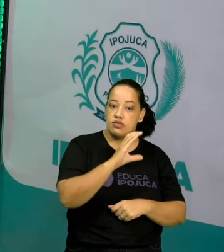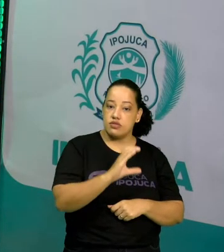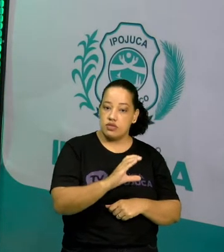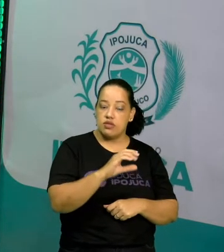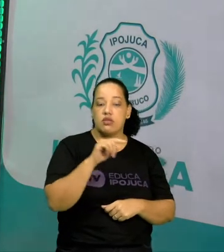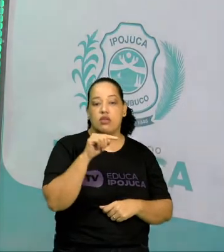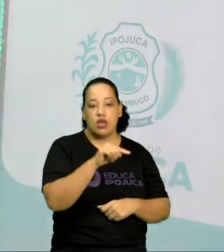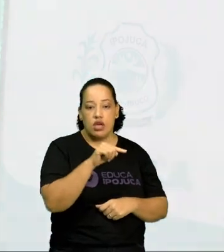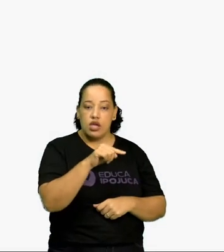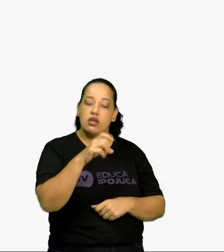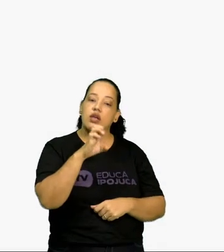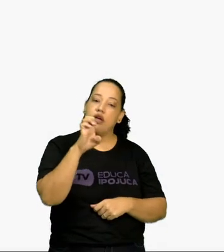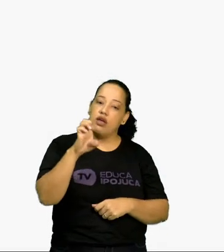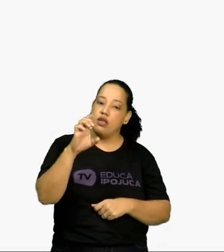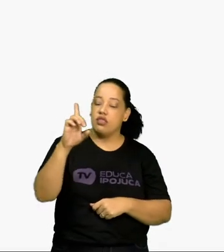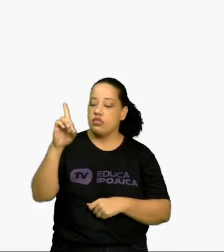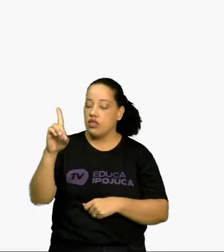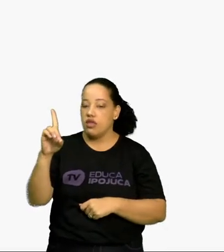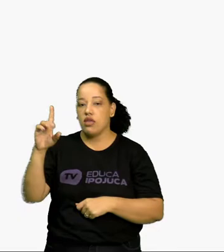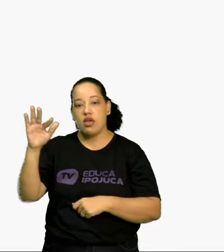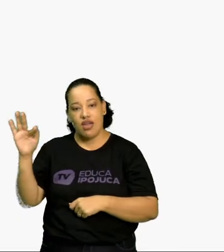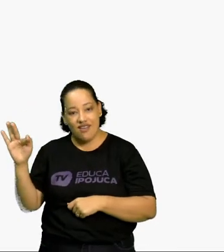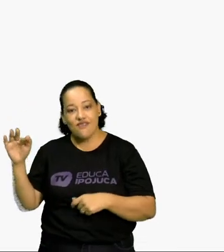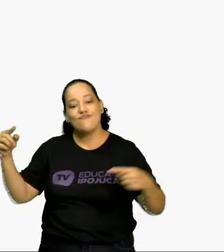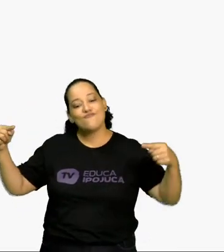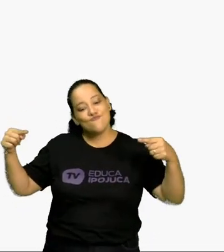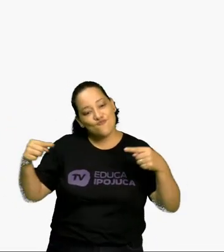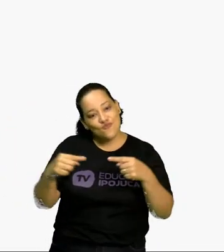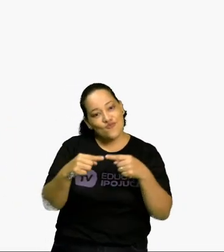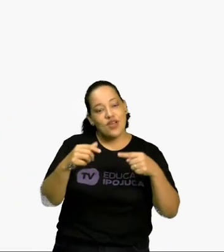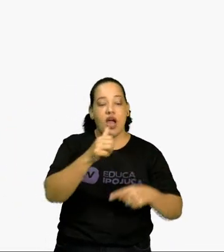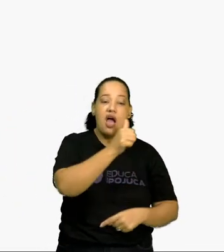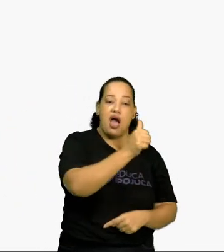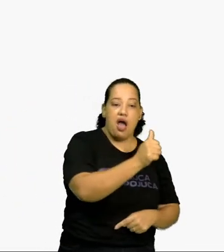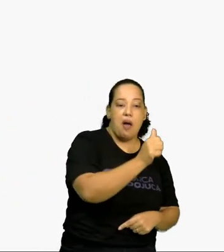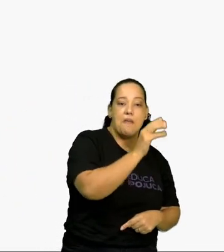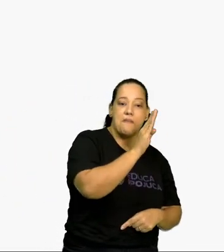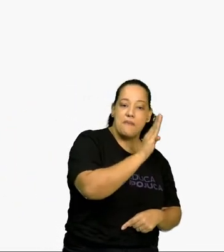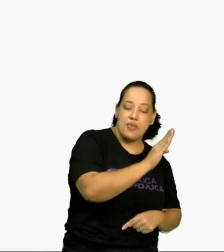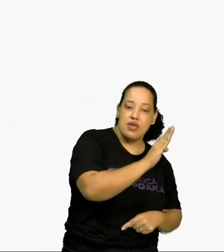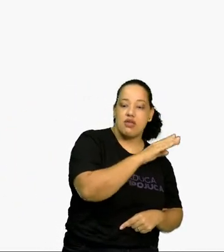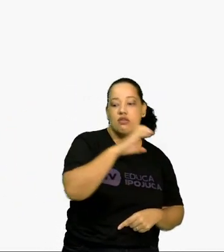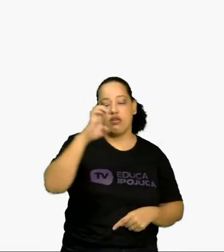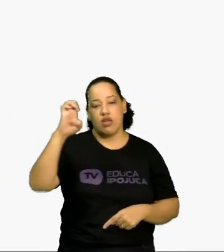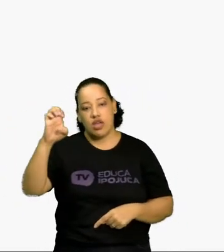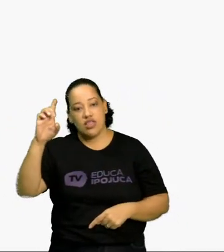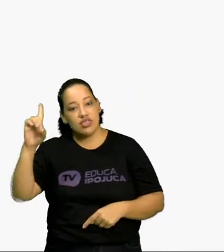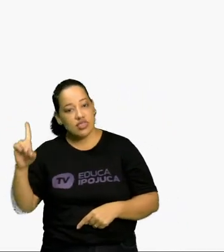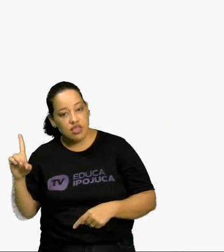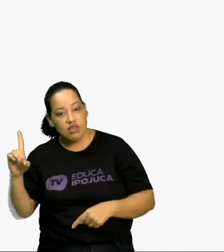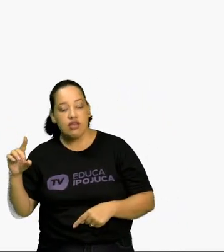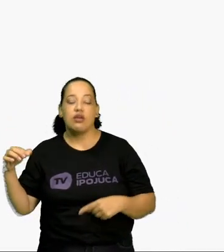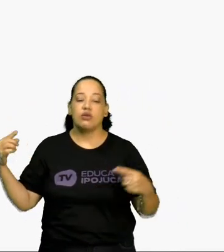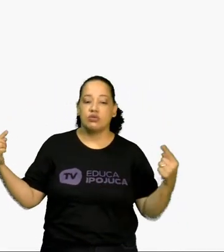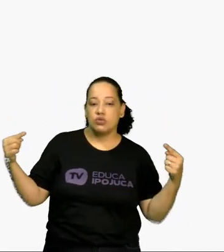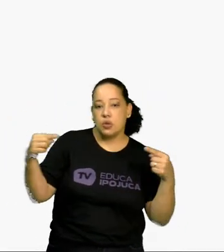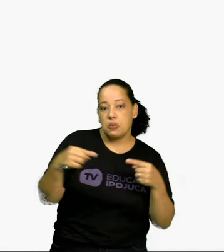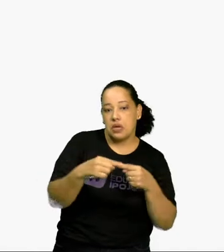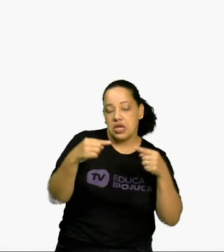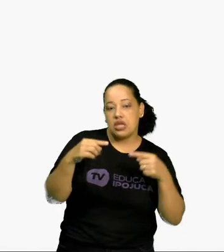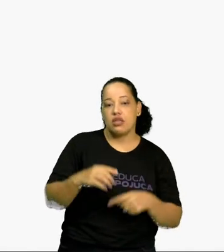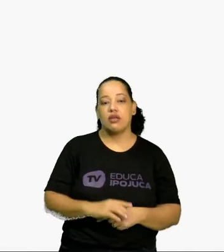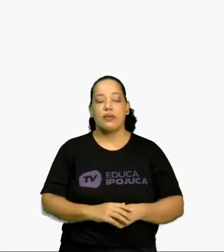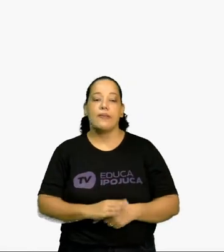ao triângulo EDF. O lado AB é congruente ao lado ED. O lado BC é congruente a